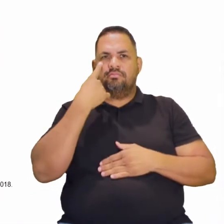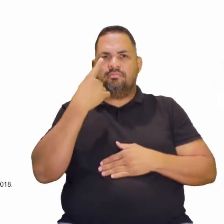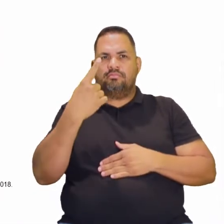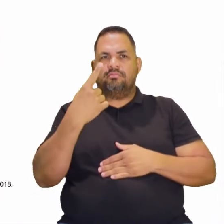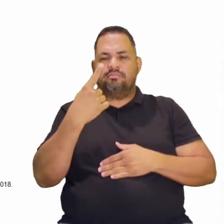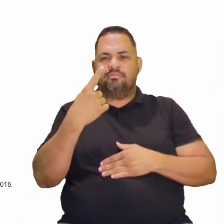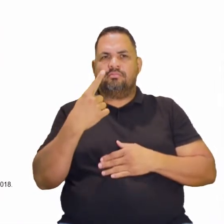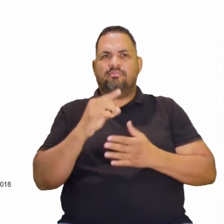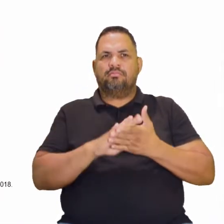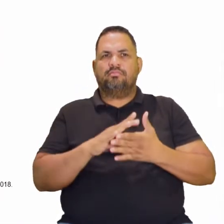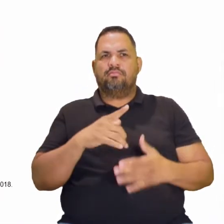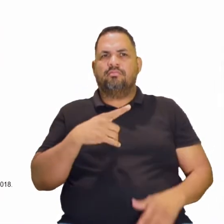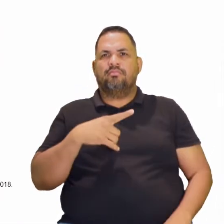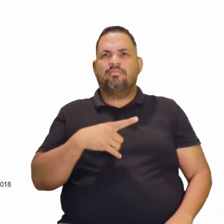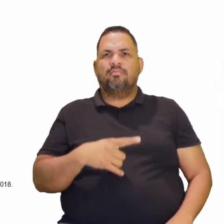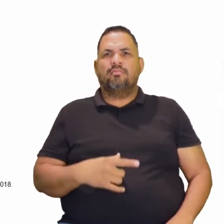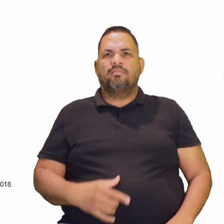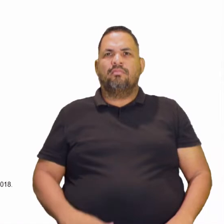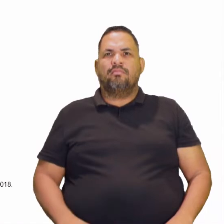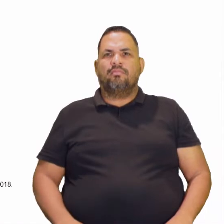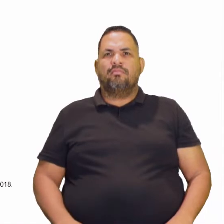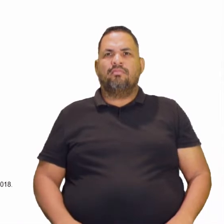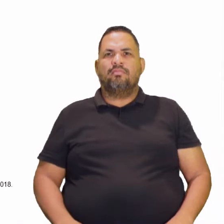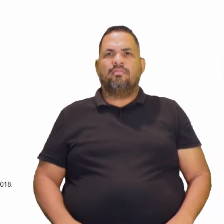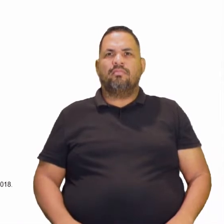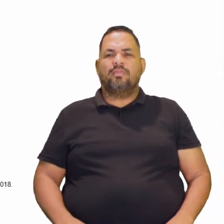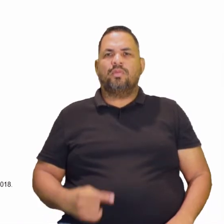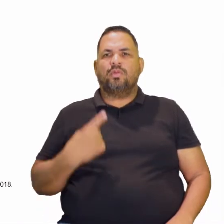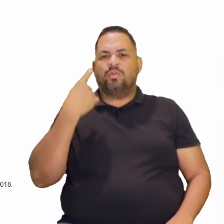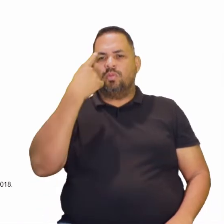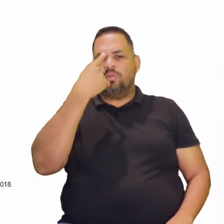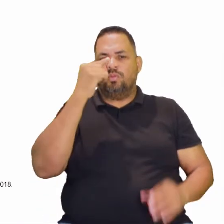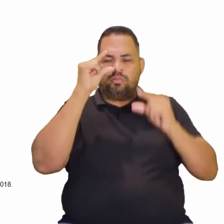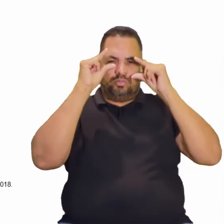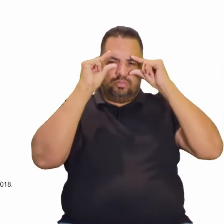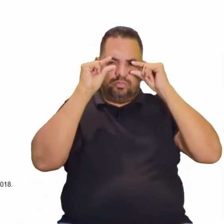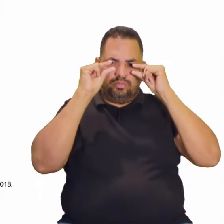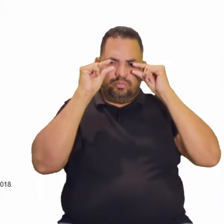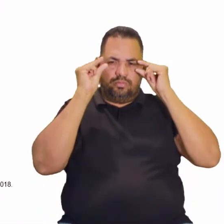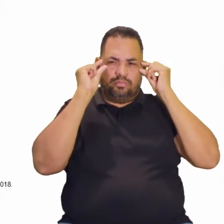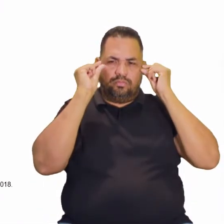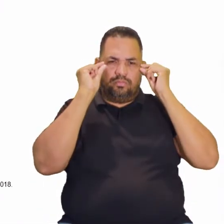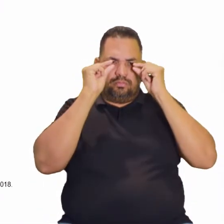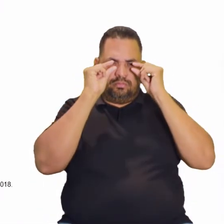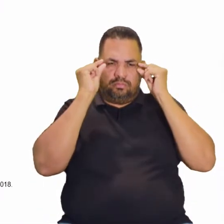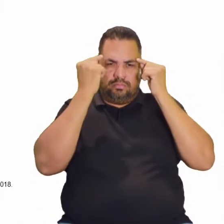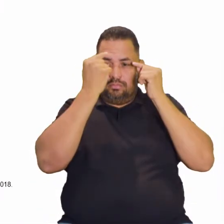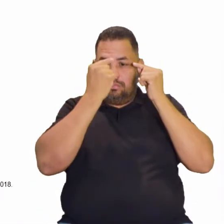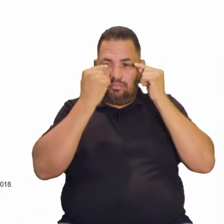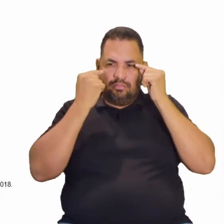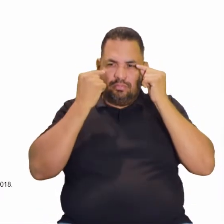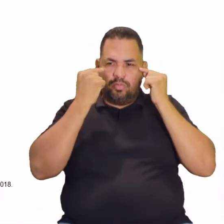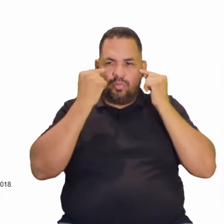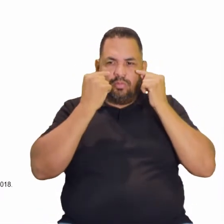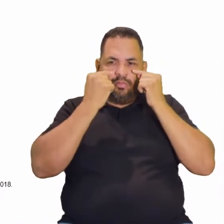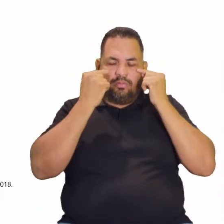né? Aí nessa pintura, os olhos escuros, né, são delimitados por